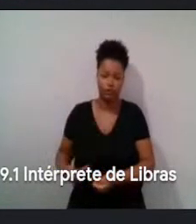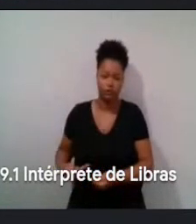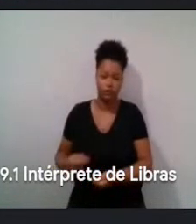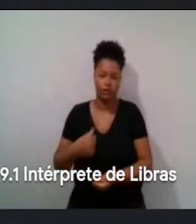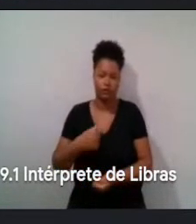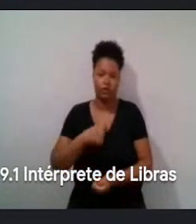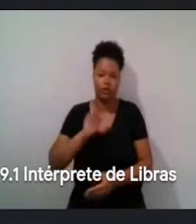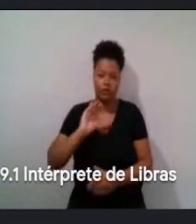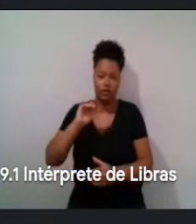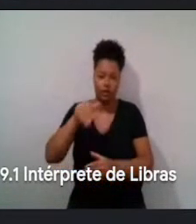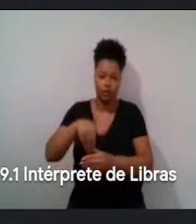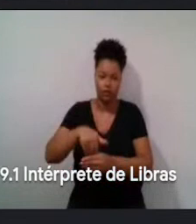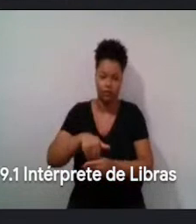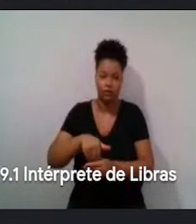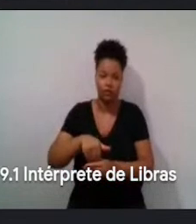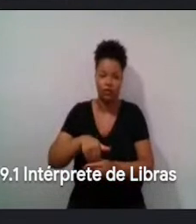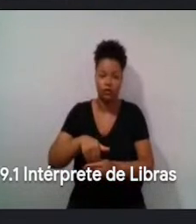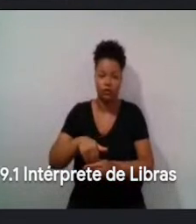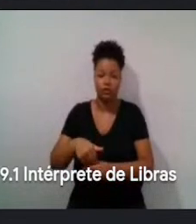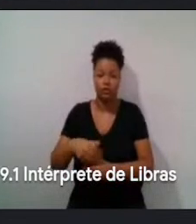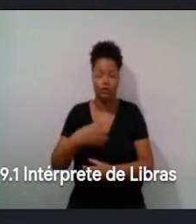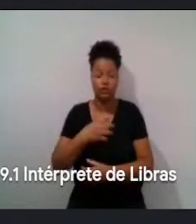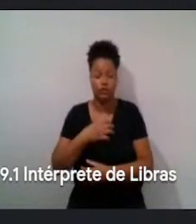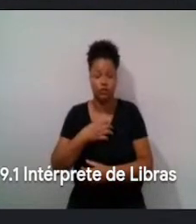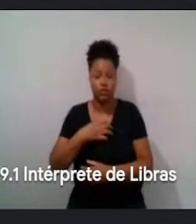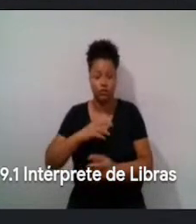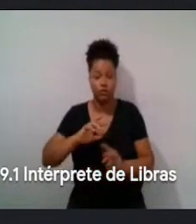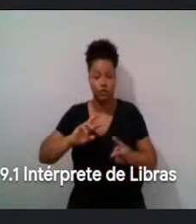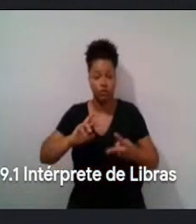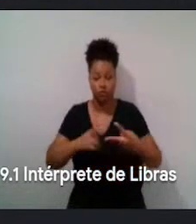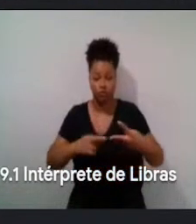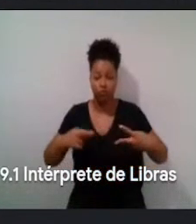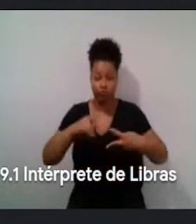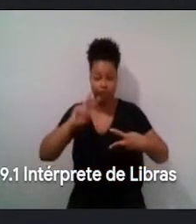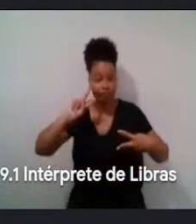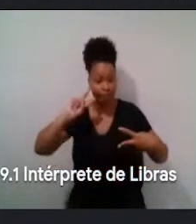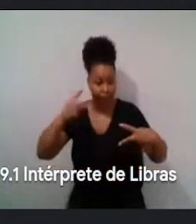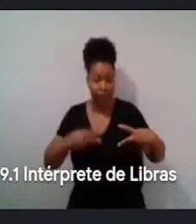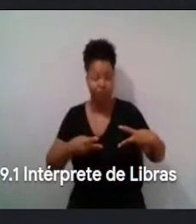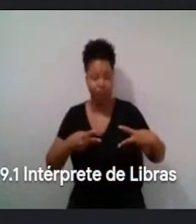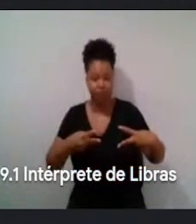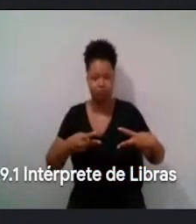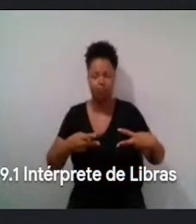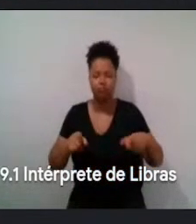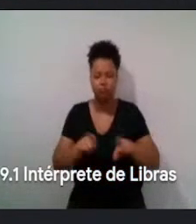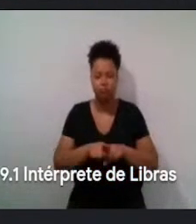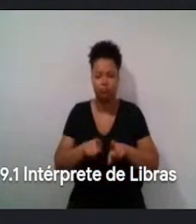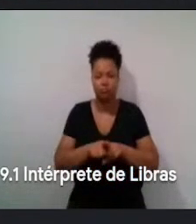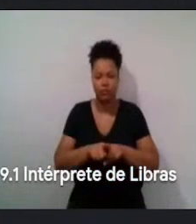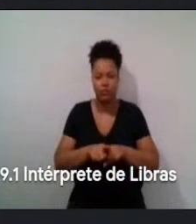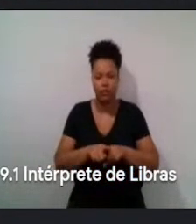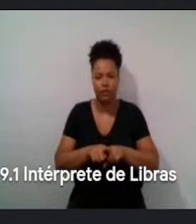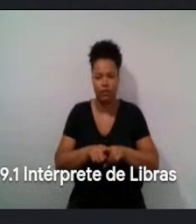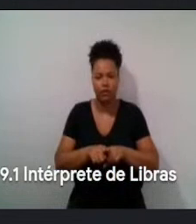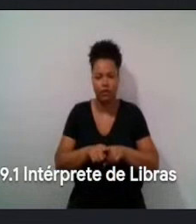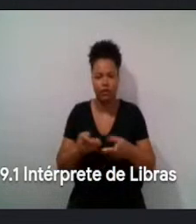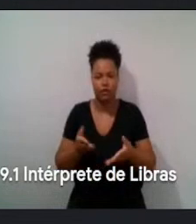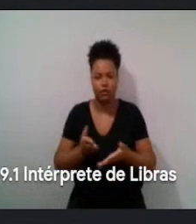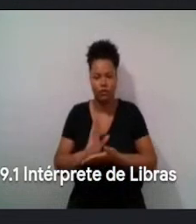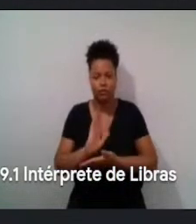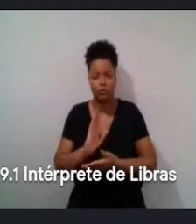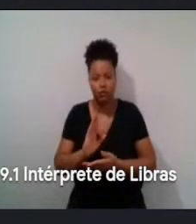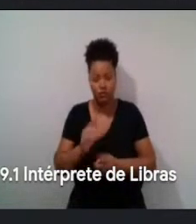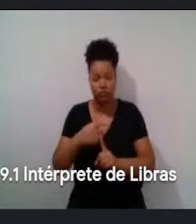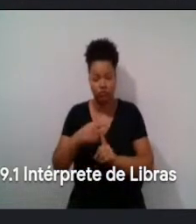eu voto no sentido de conhecer do recurso e no mérito da parcial provimento